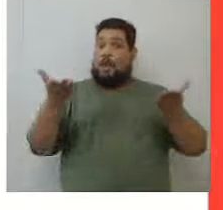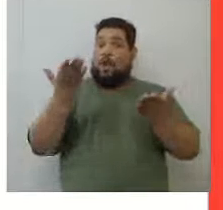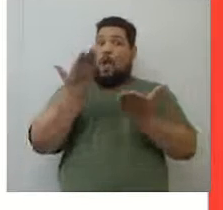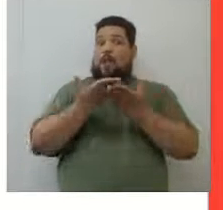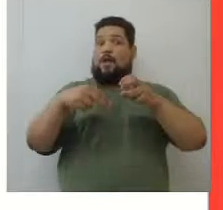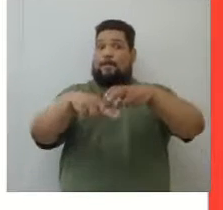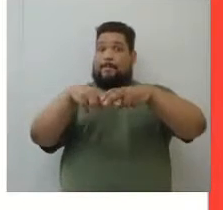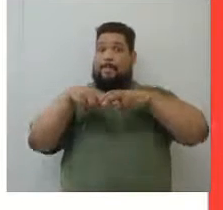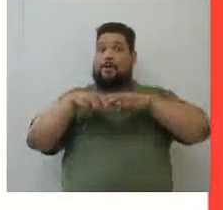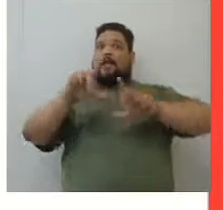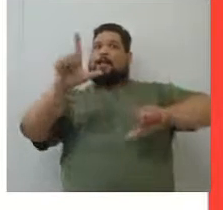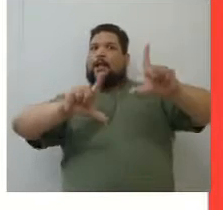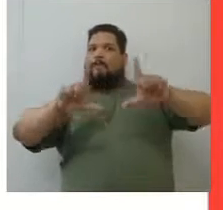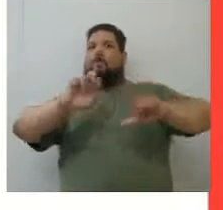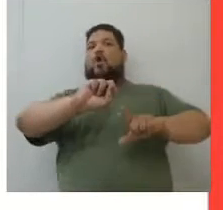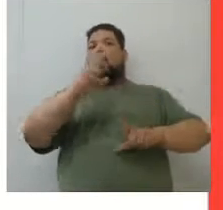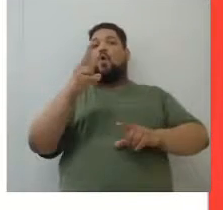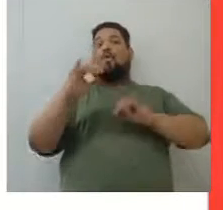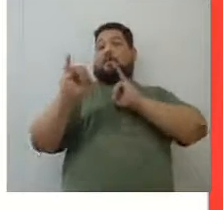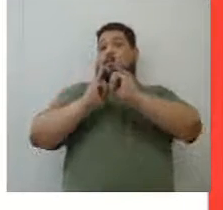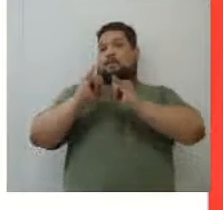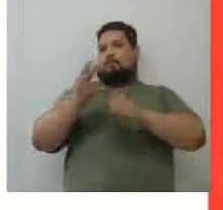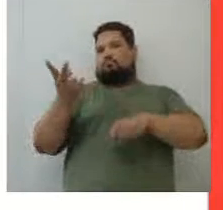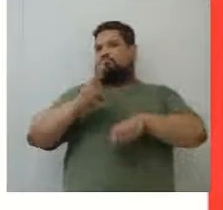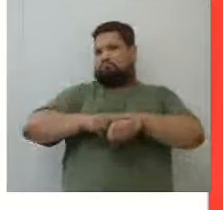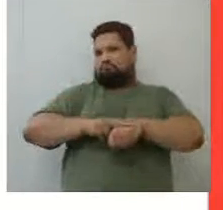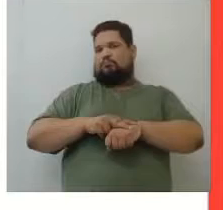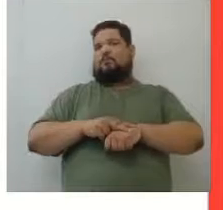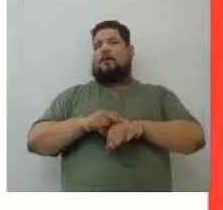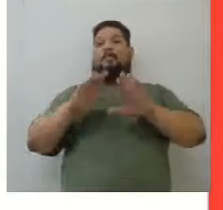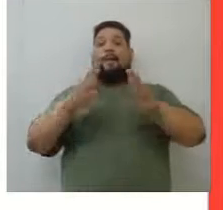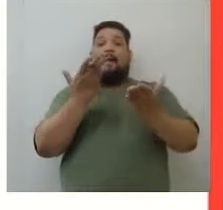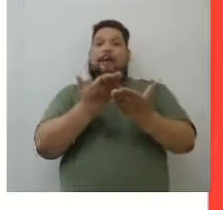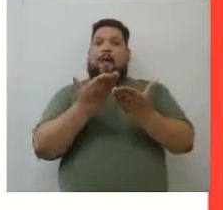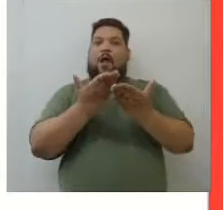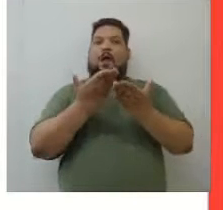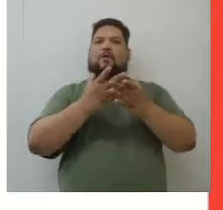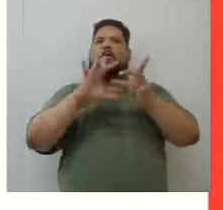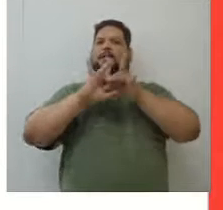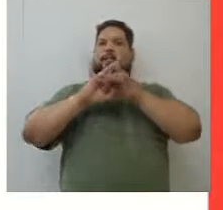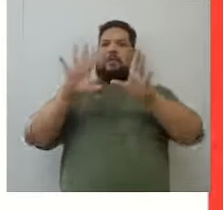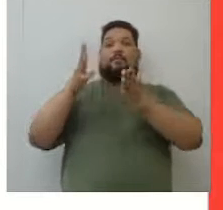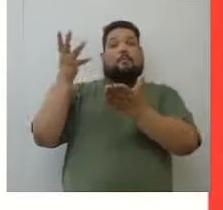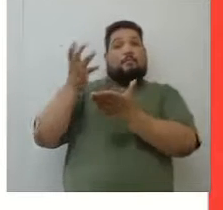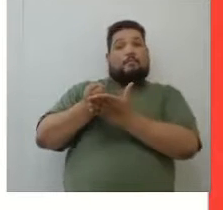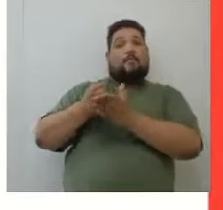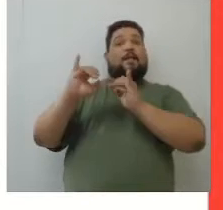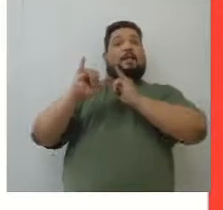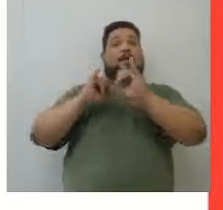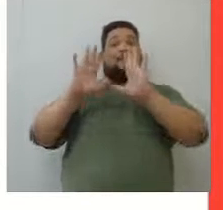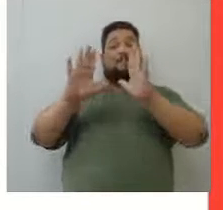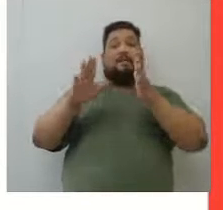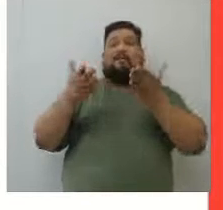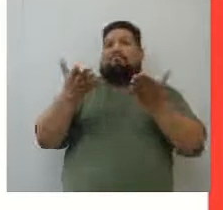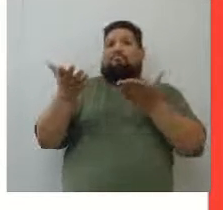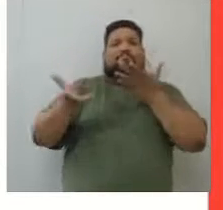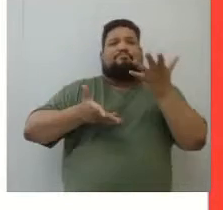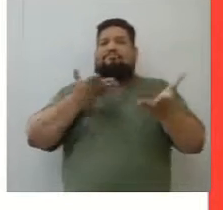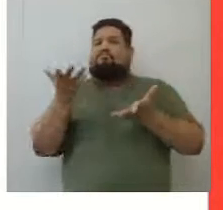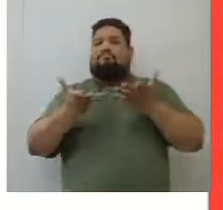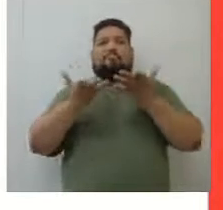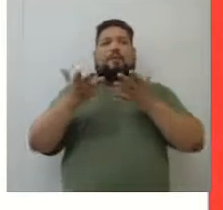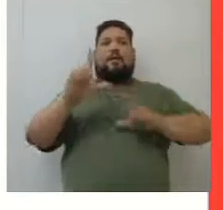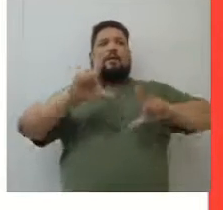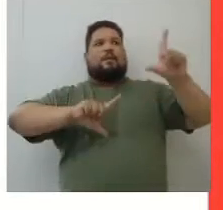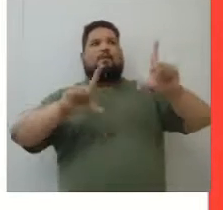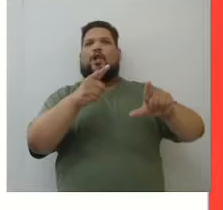de uma TV ou pela internet, certo? Mas se a aula ficar disponível só na internet e você não tiver um auxílio de uma